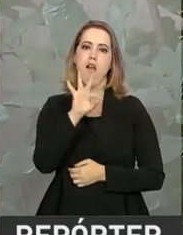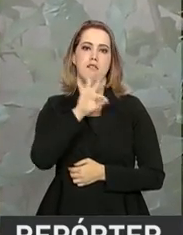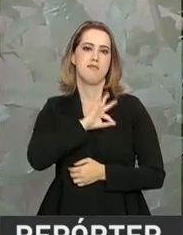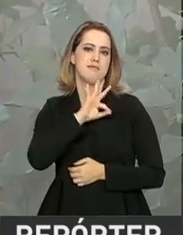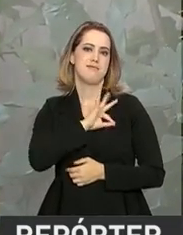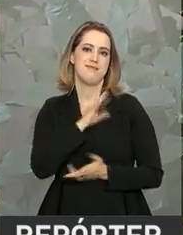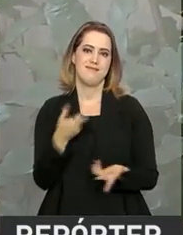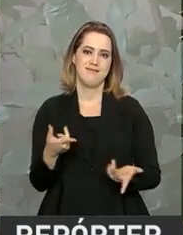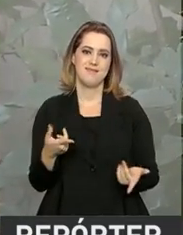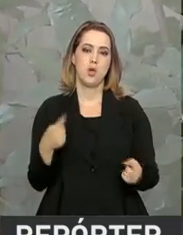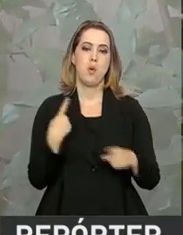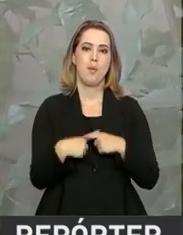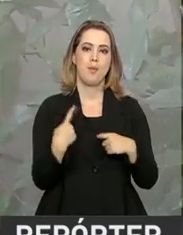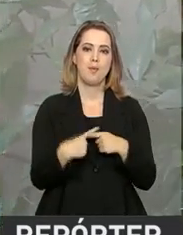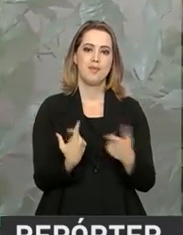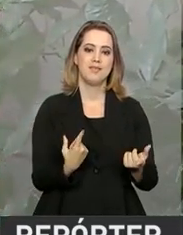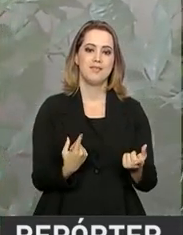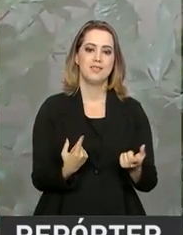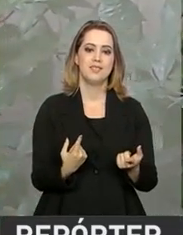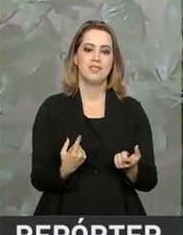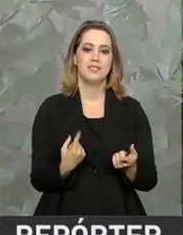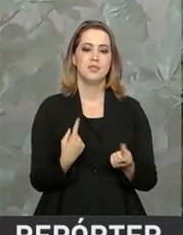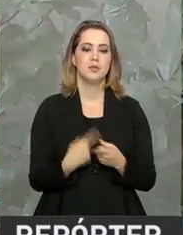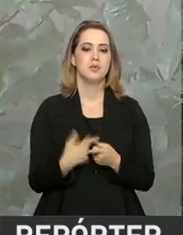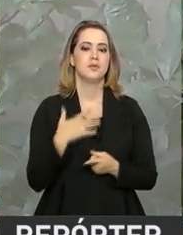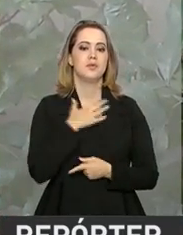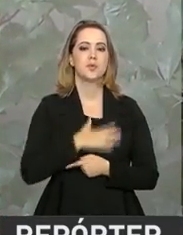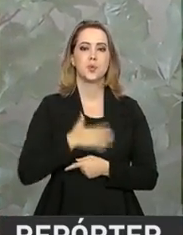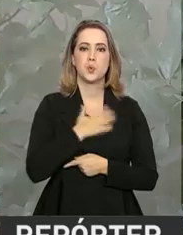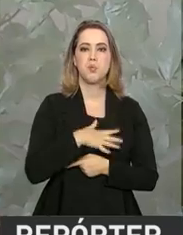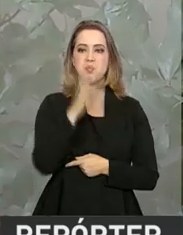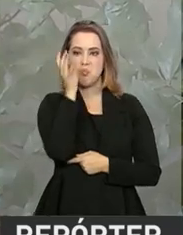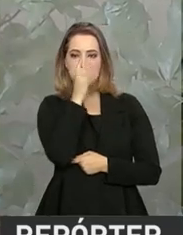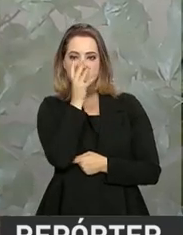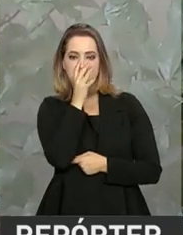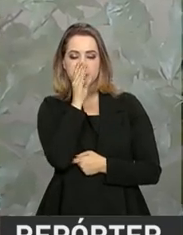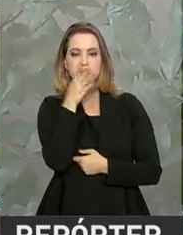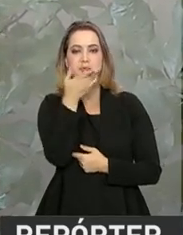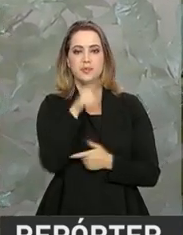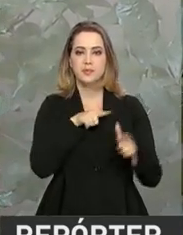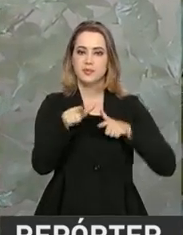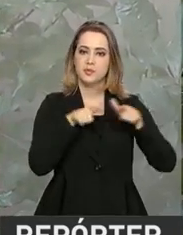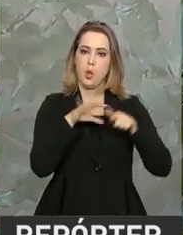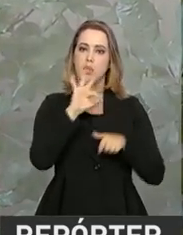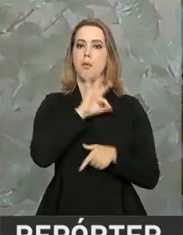policial porque eu gosto do que eles fazem.